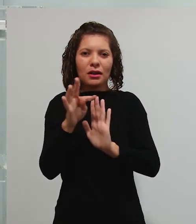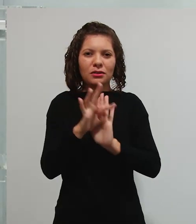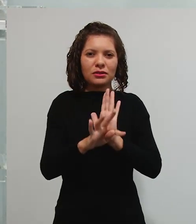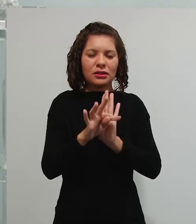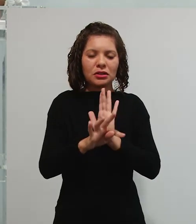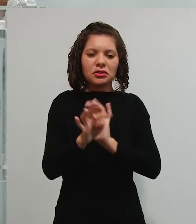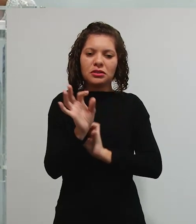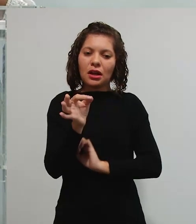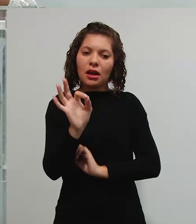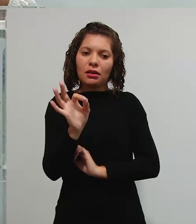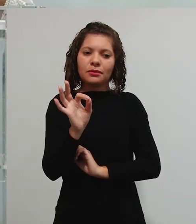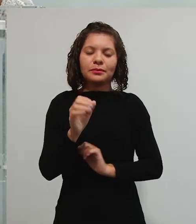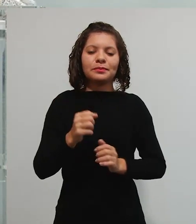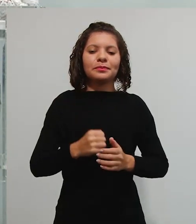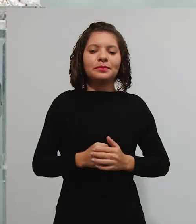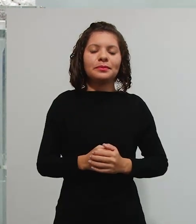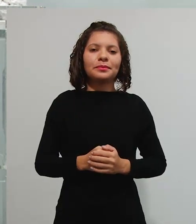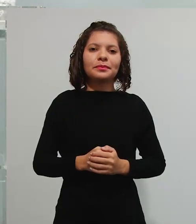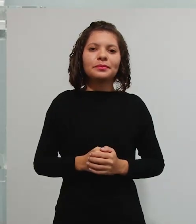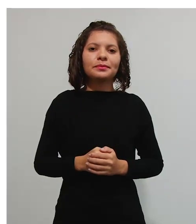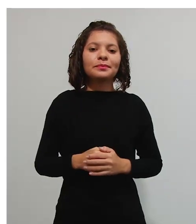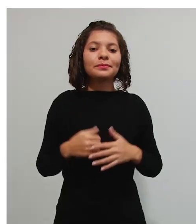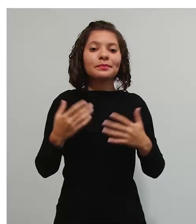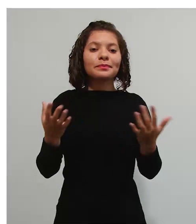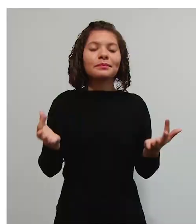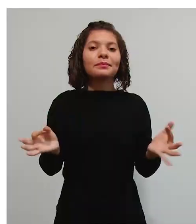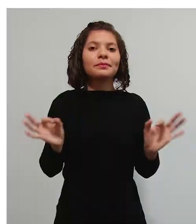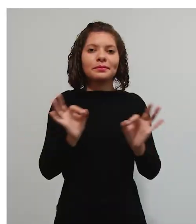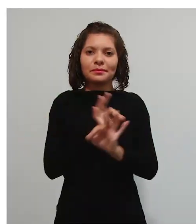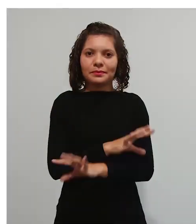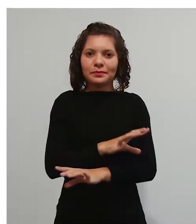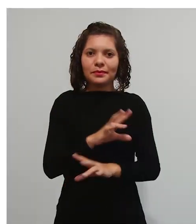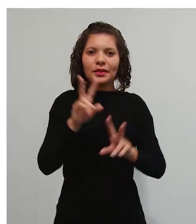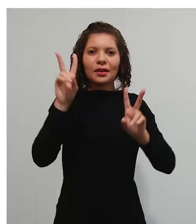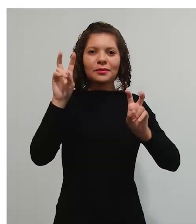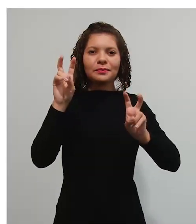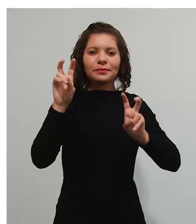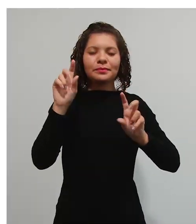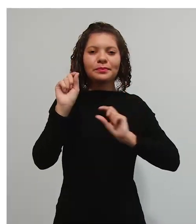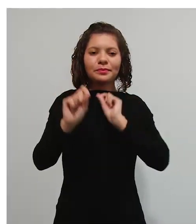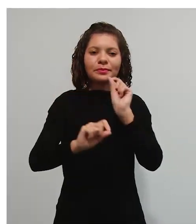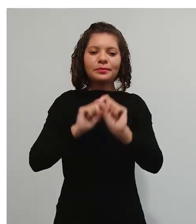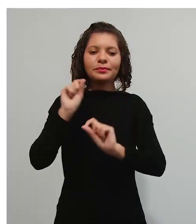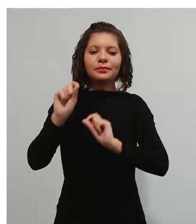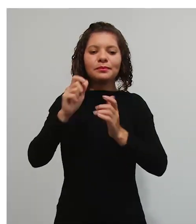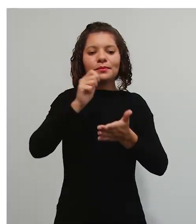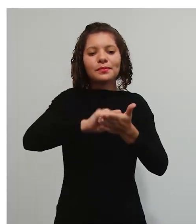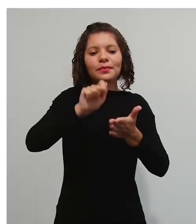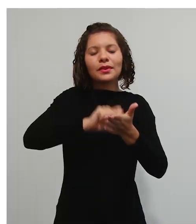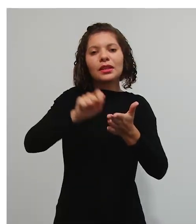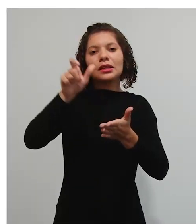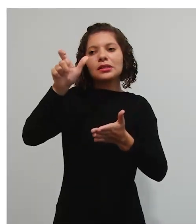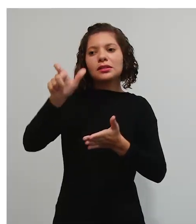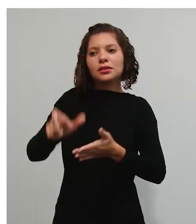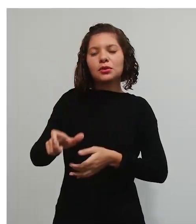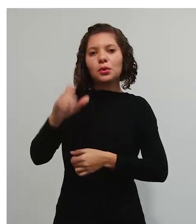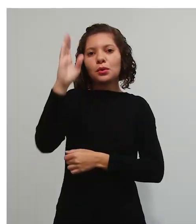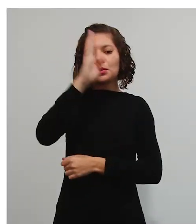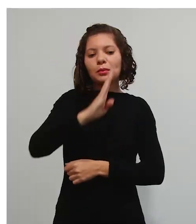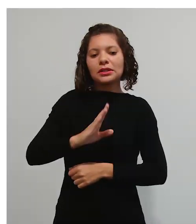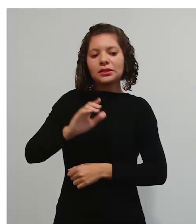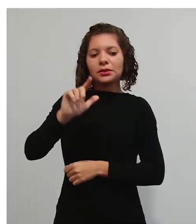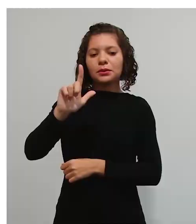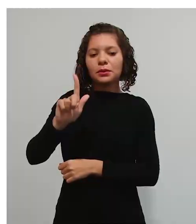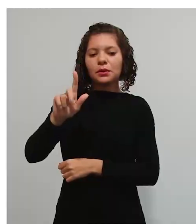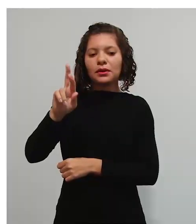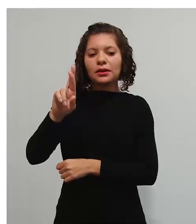foram atendidas. Tá certo? E aí, para finalizar, eu trago aqui uma citação do grande escritor brasileiro, Graciliano Ramos, que